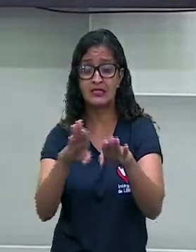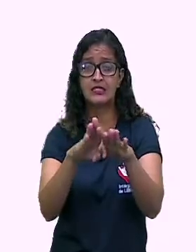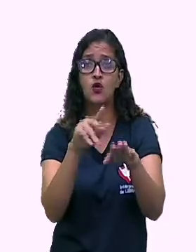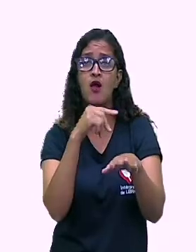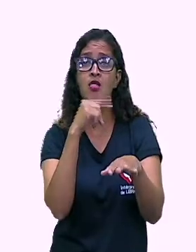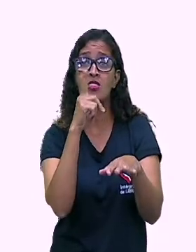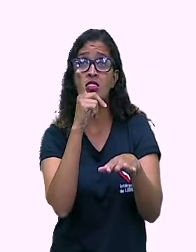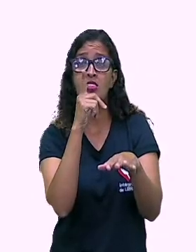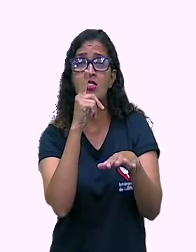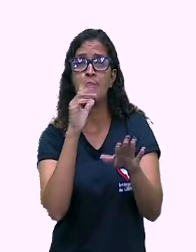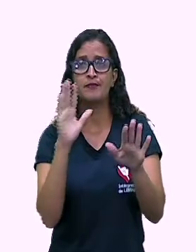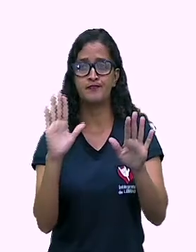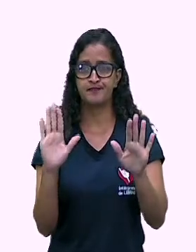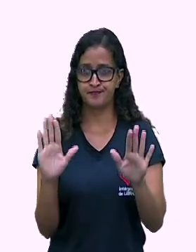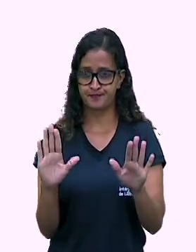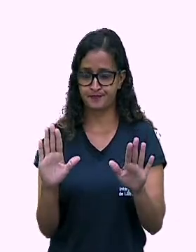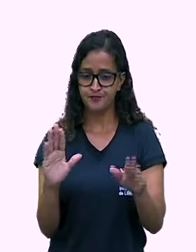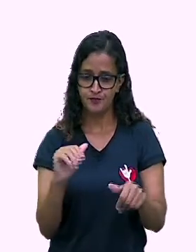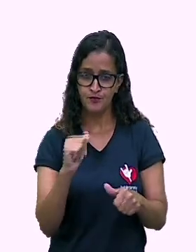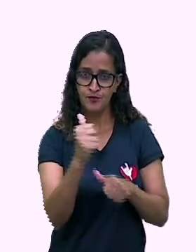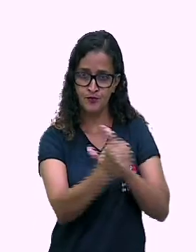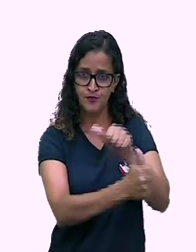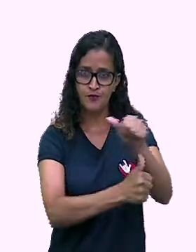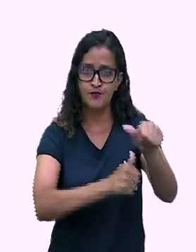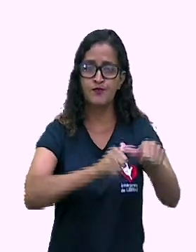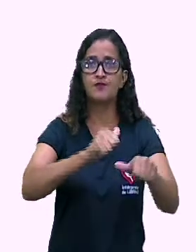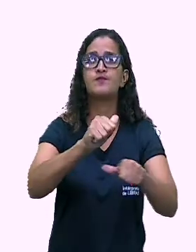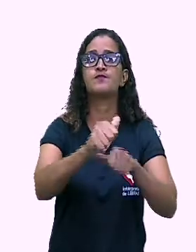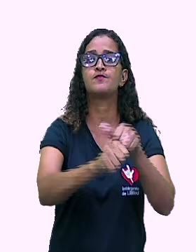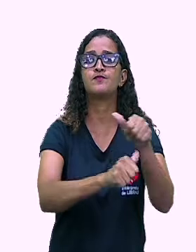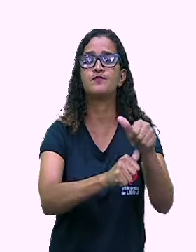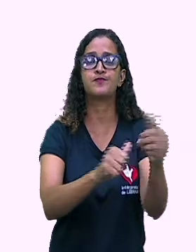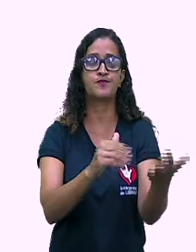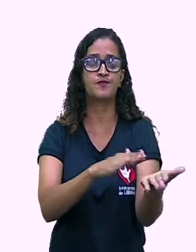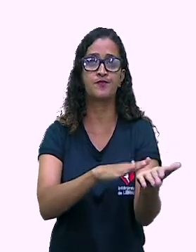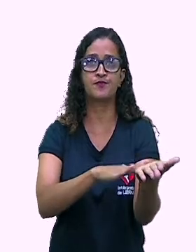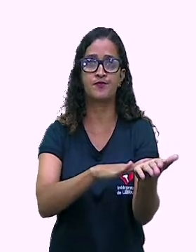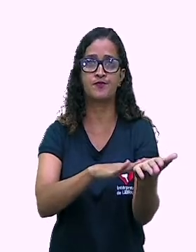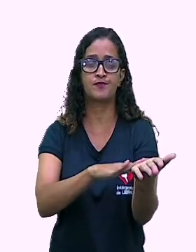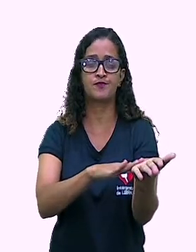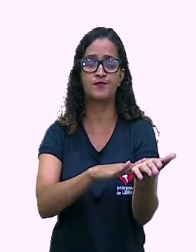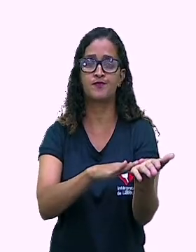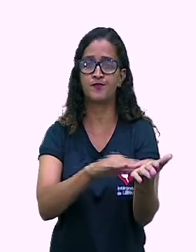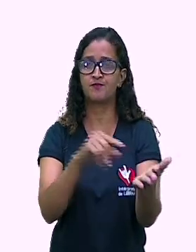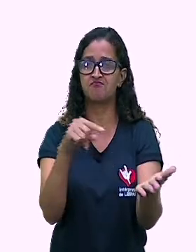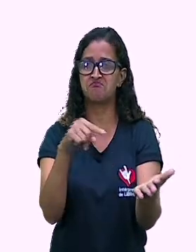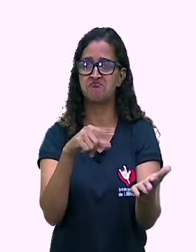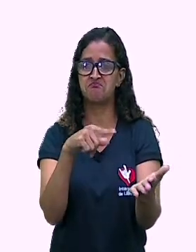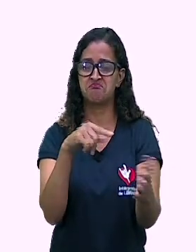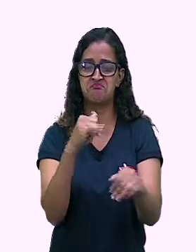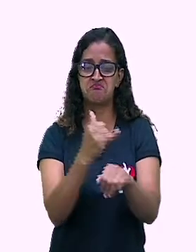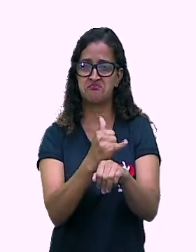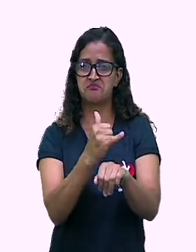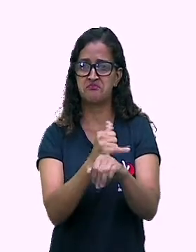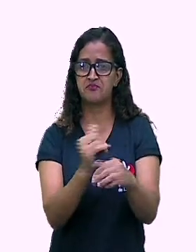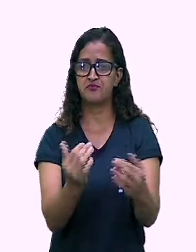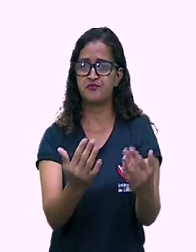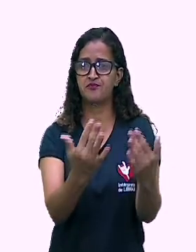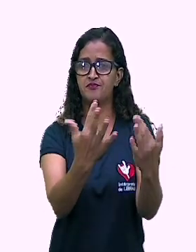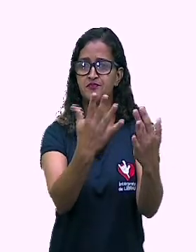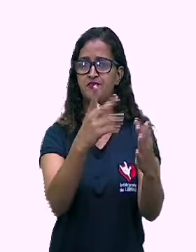A transformação que ocorre na palha de aço, a ferrugem, é uma